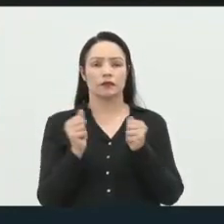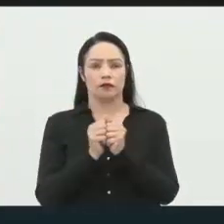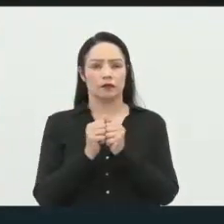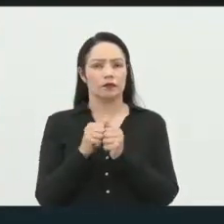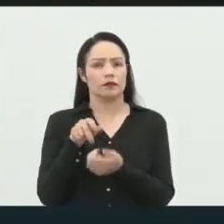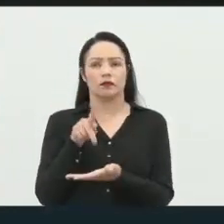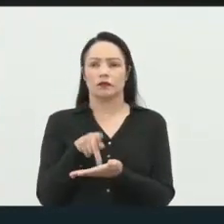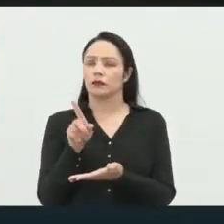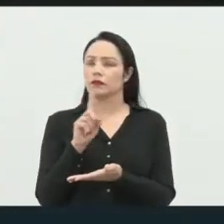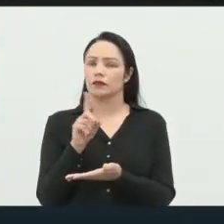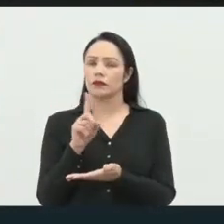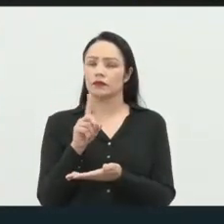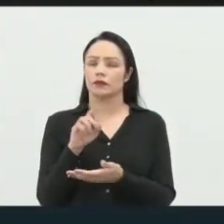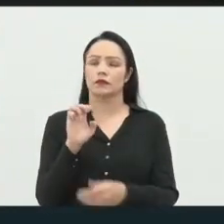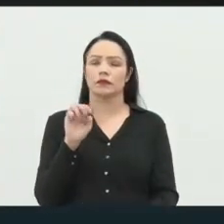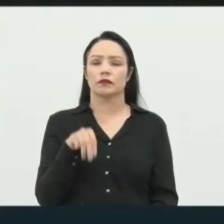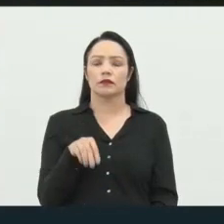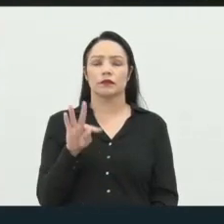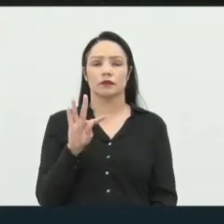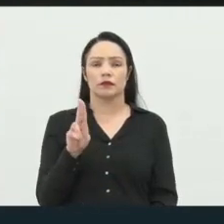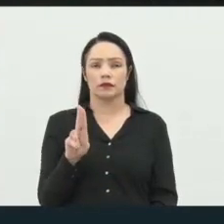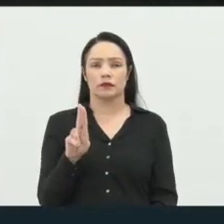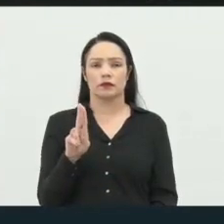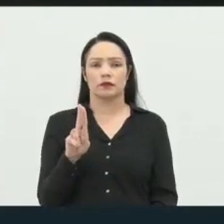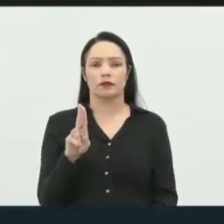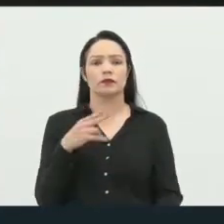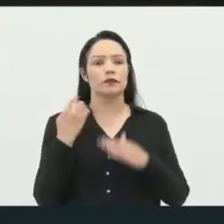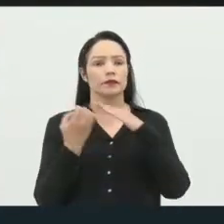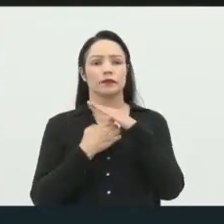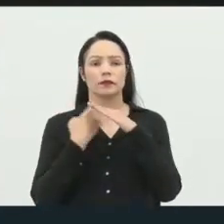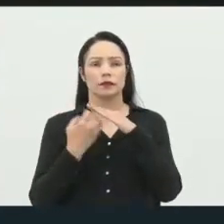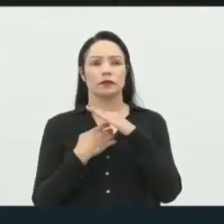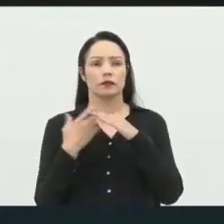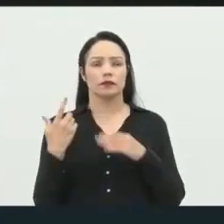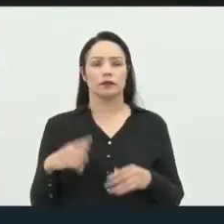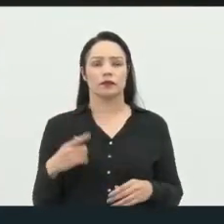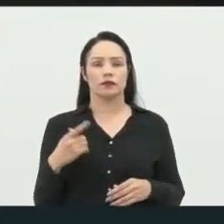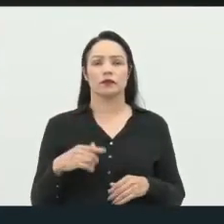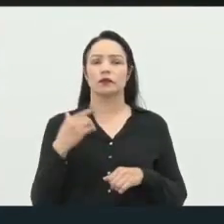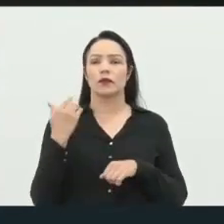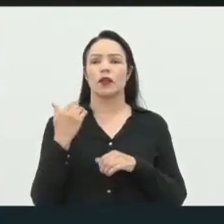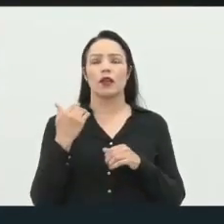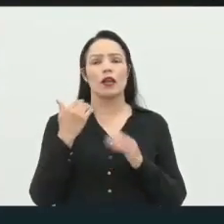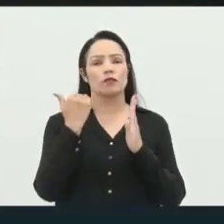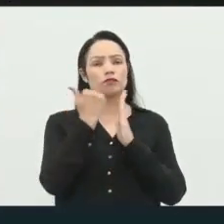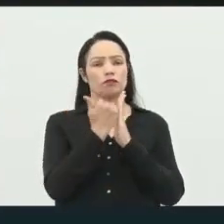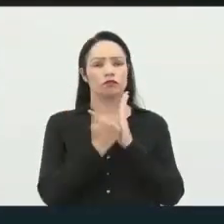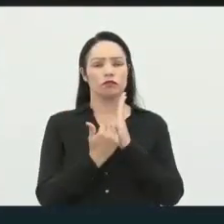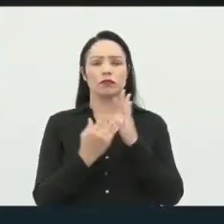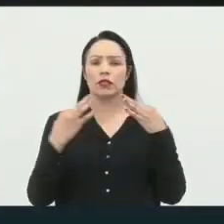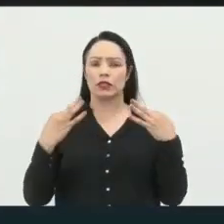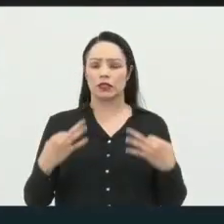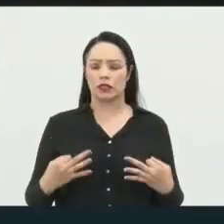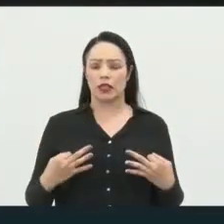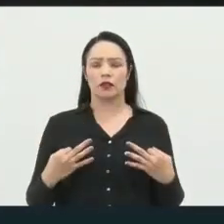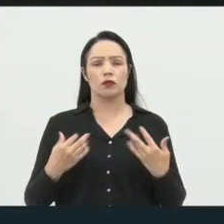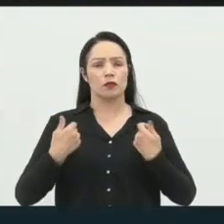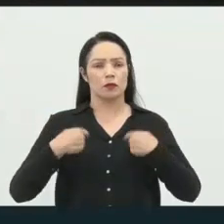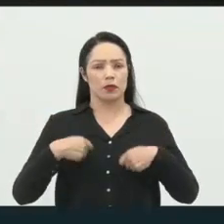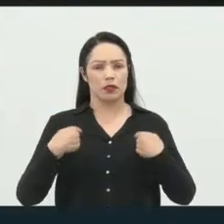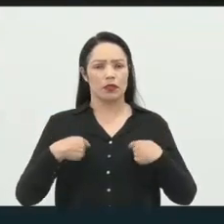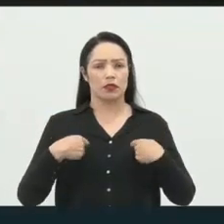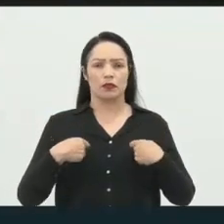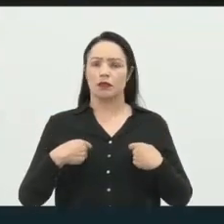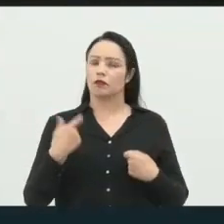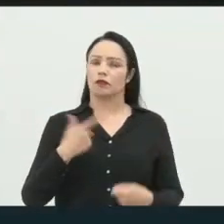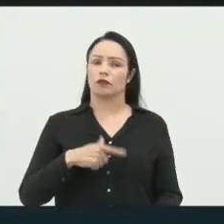da MTU que a empresa não está com pino com suas obrigações com os nossos trabalhadores eu